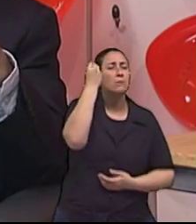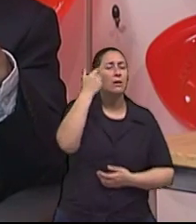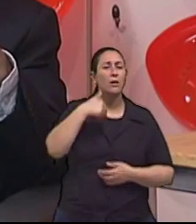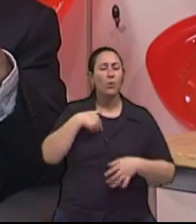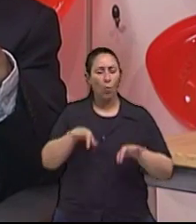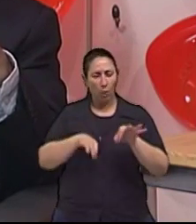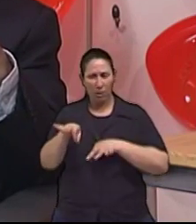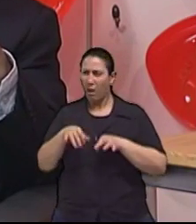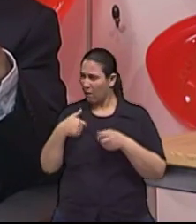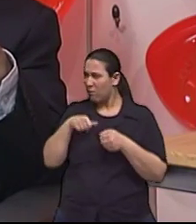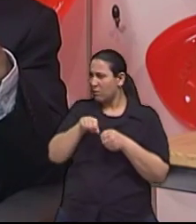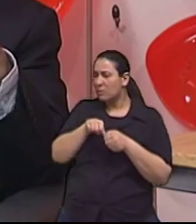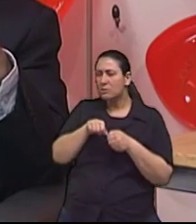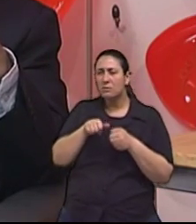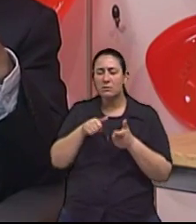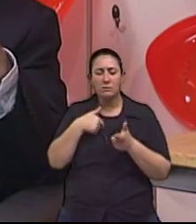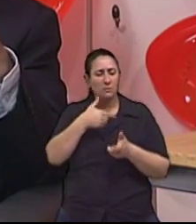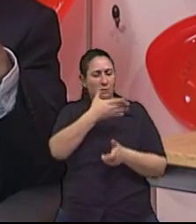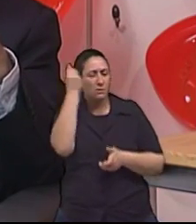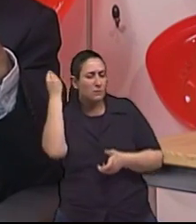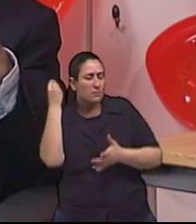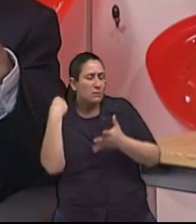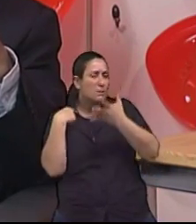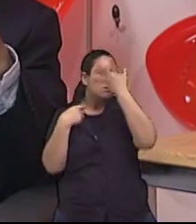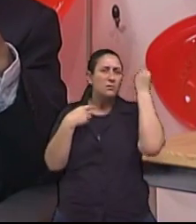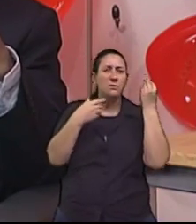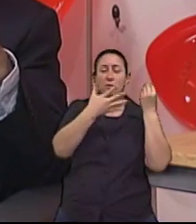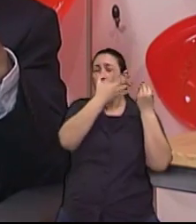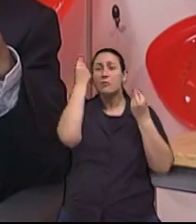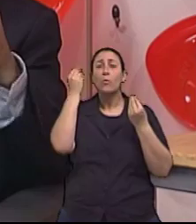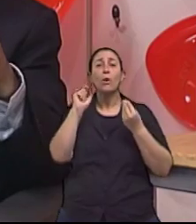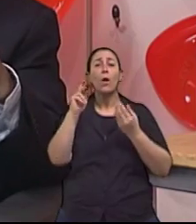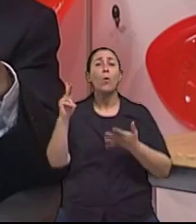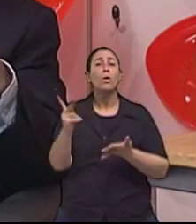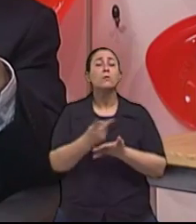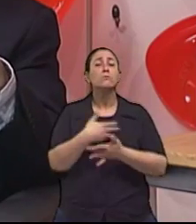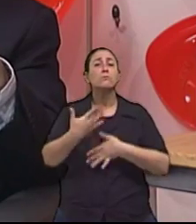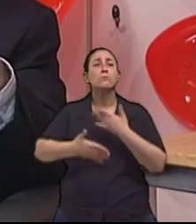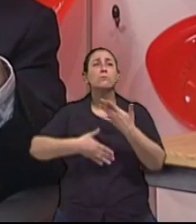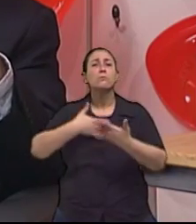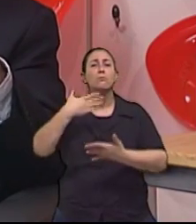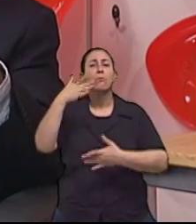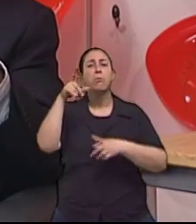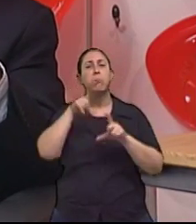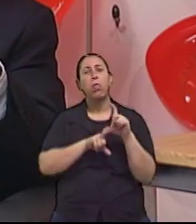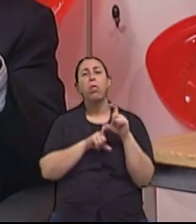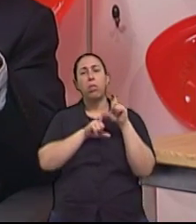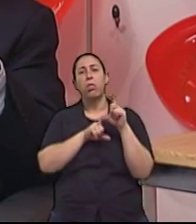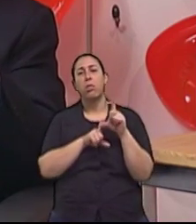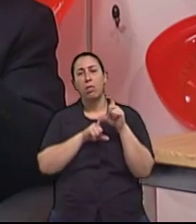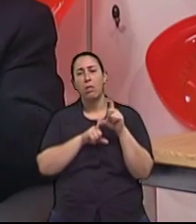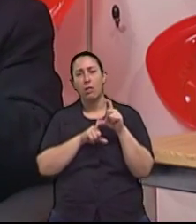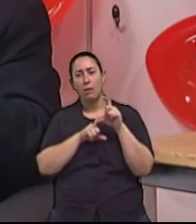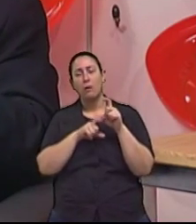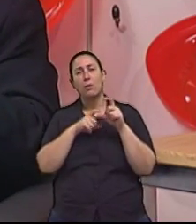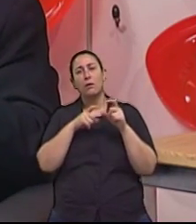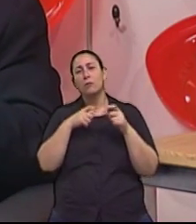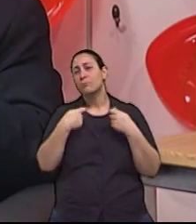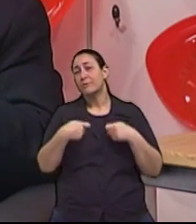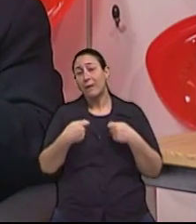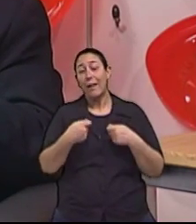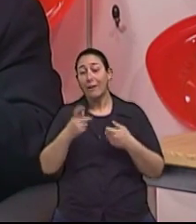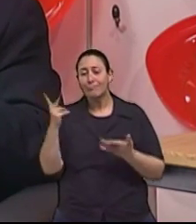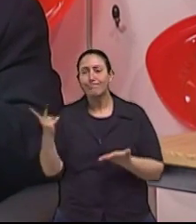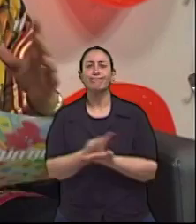até que ela vai perder a sua independência cognitivo-funcional. Claro, E nesse momento, ela já vai ser diagnosticada